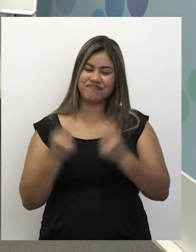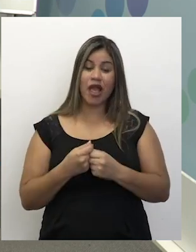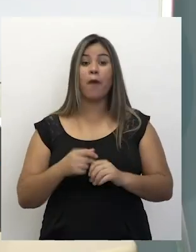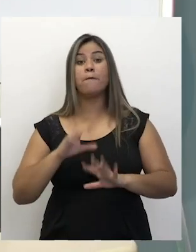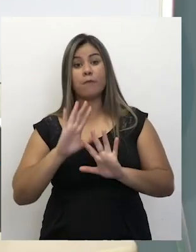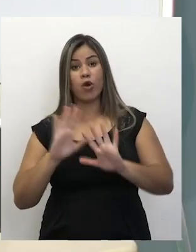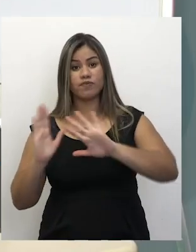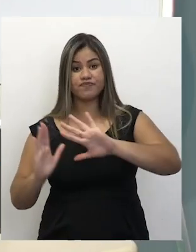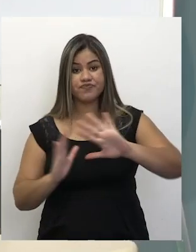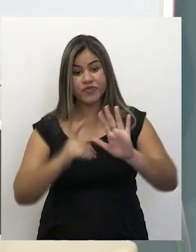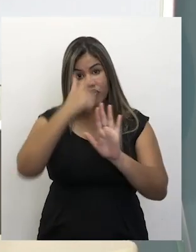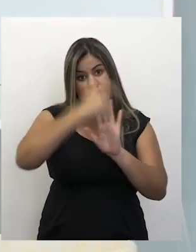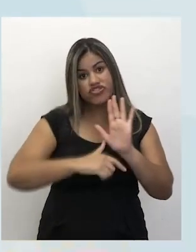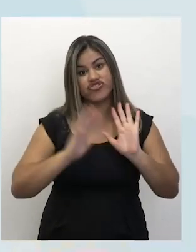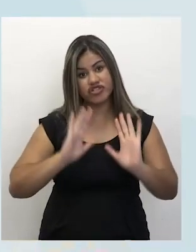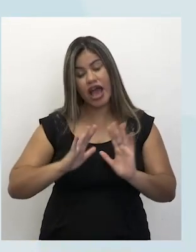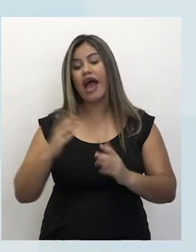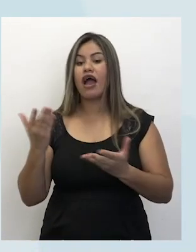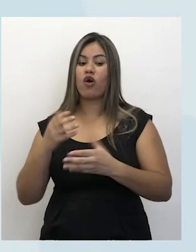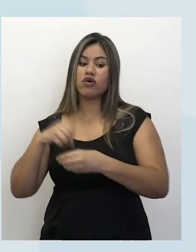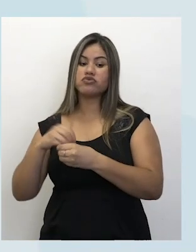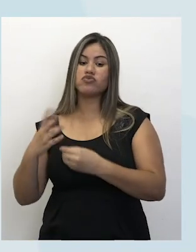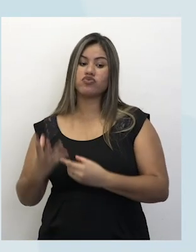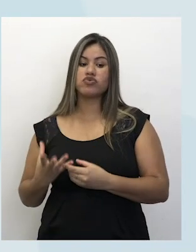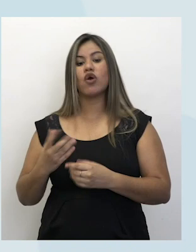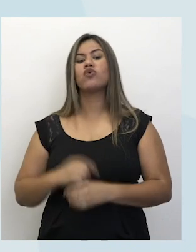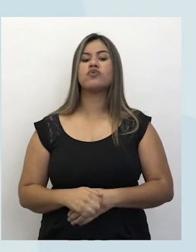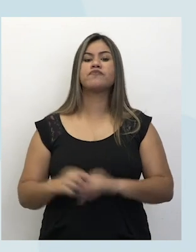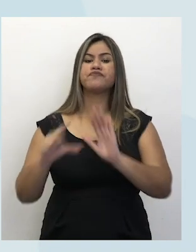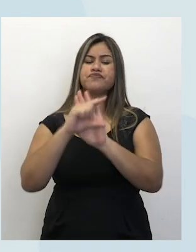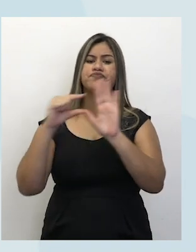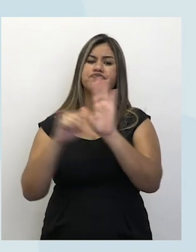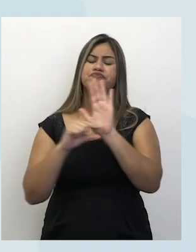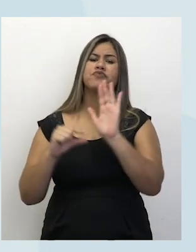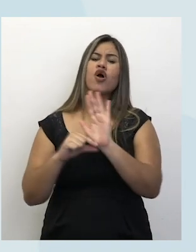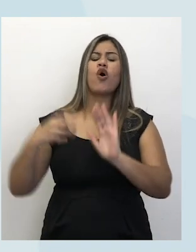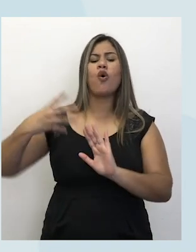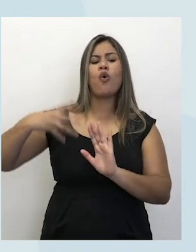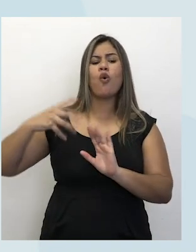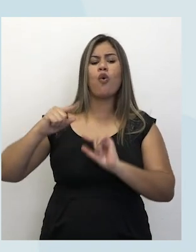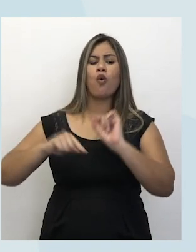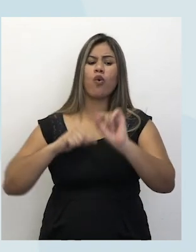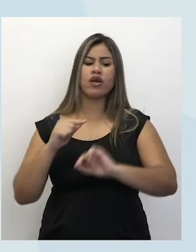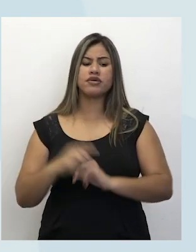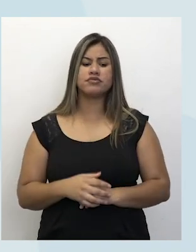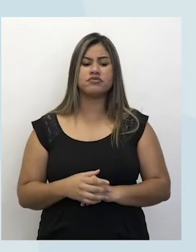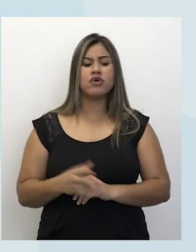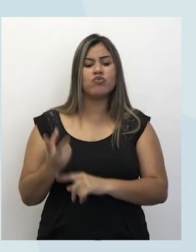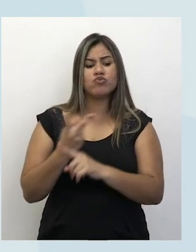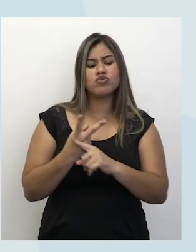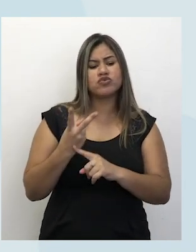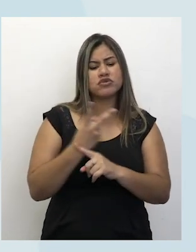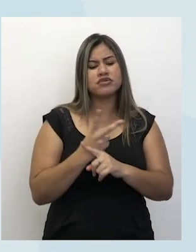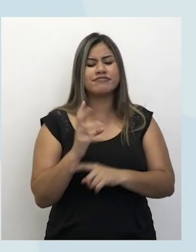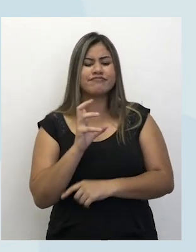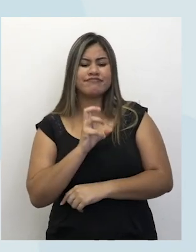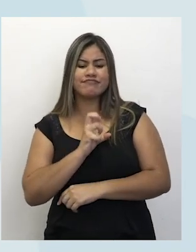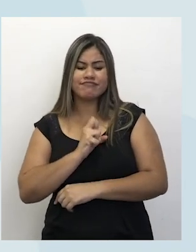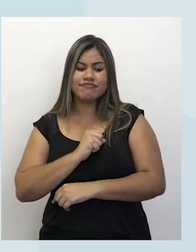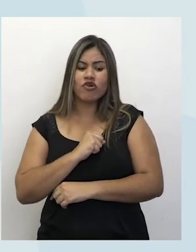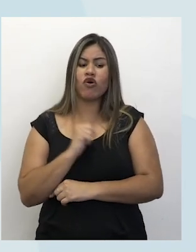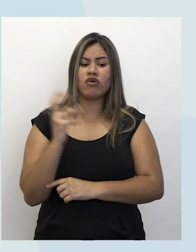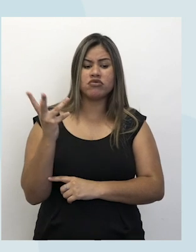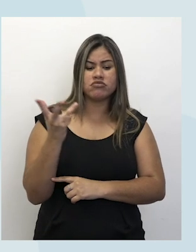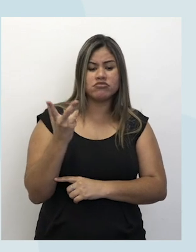conteúdo temos aí olha qual é a tese apresentada nos quartetos busque Amor novas Artes novo Engenho para matar-me e novas esquivanças